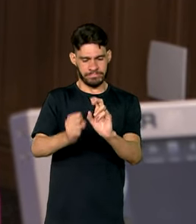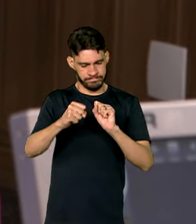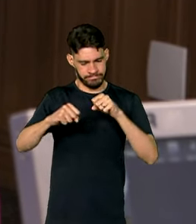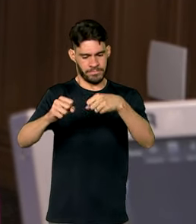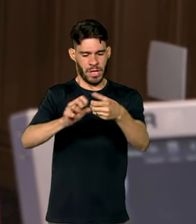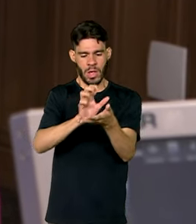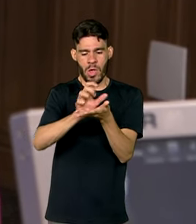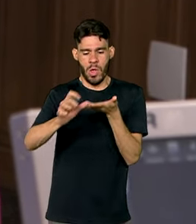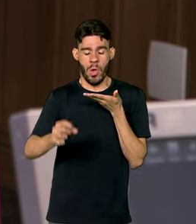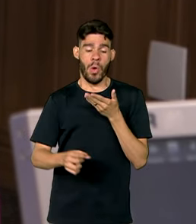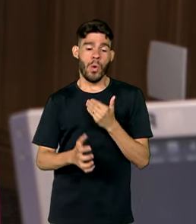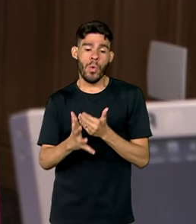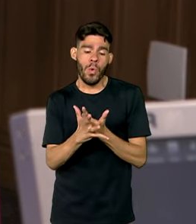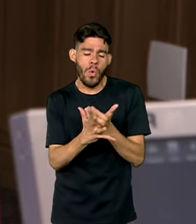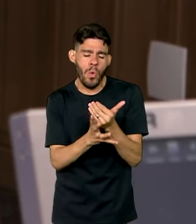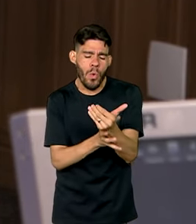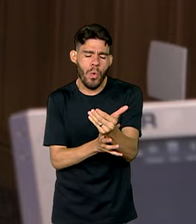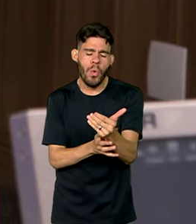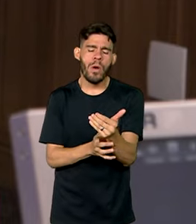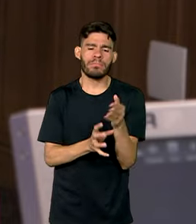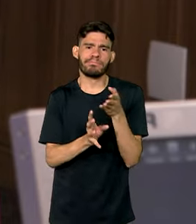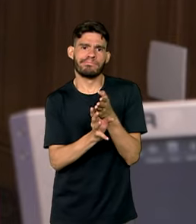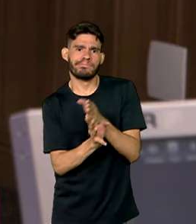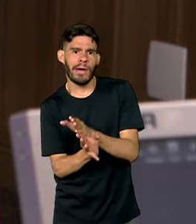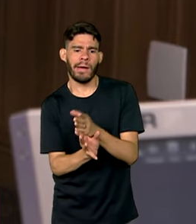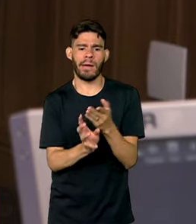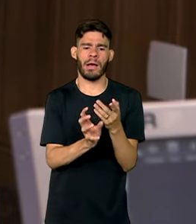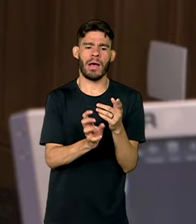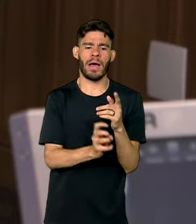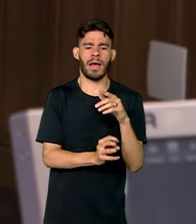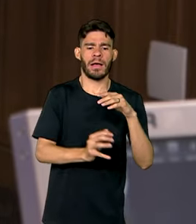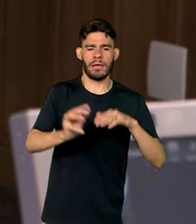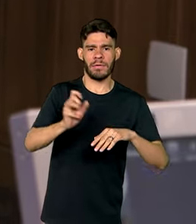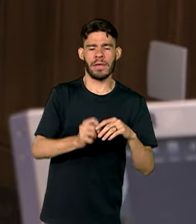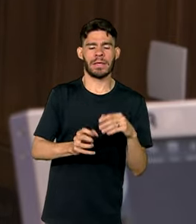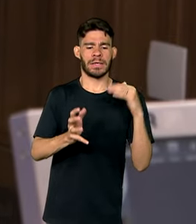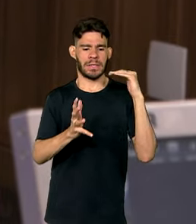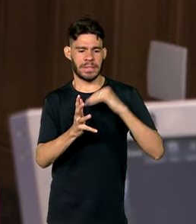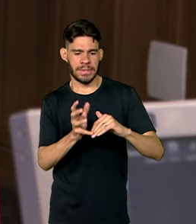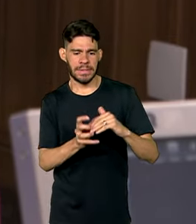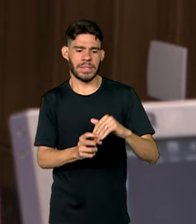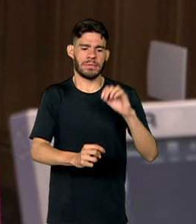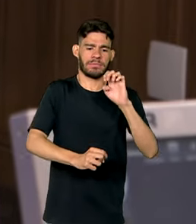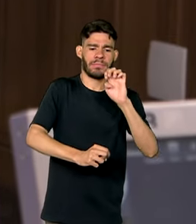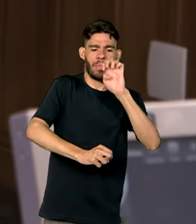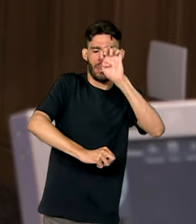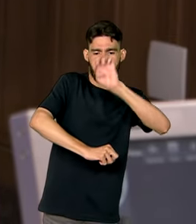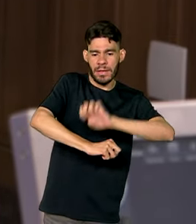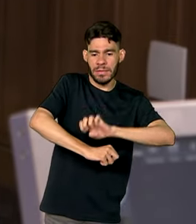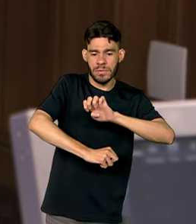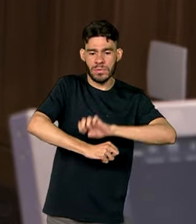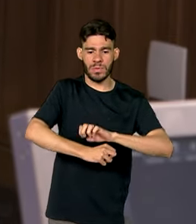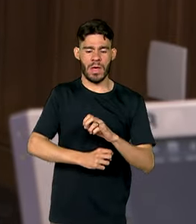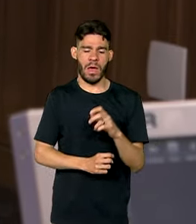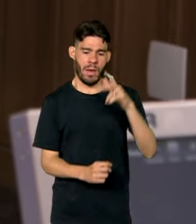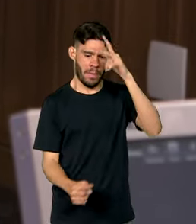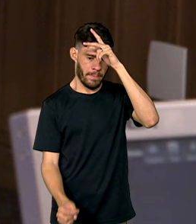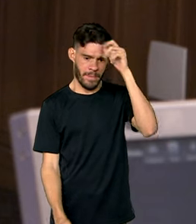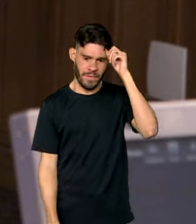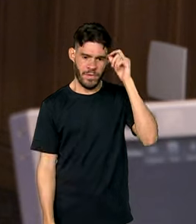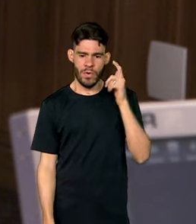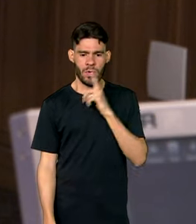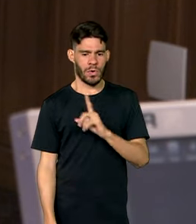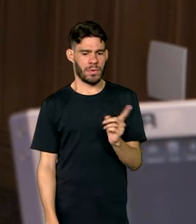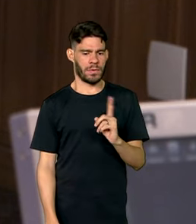investimento inicial né aquela fronteira que às vezes uma Secretaria Estadual às vezes mesmo uma prefeitura não